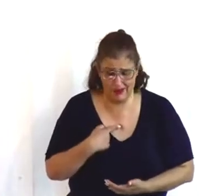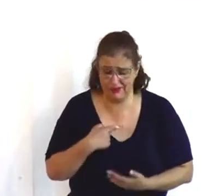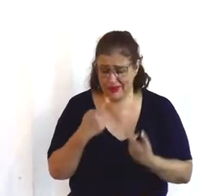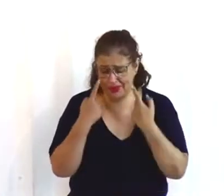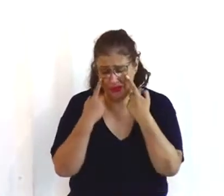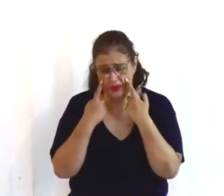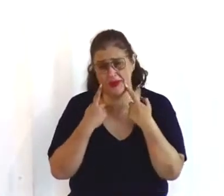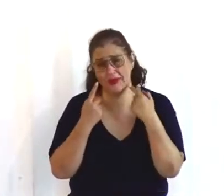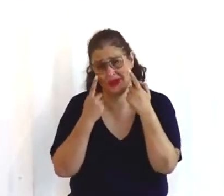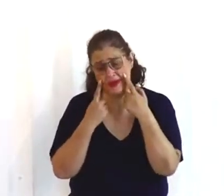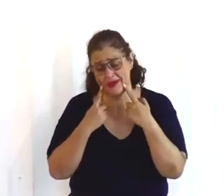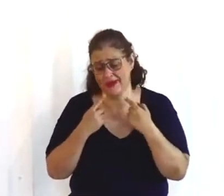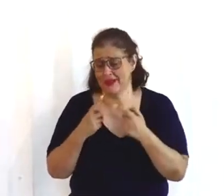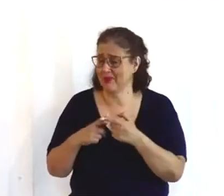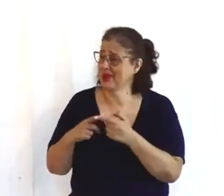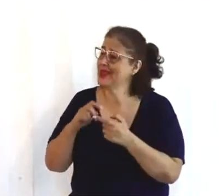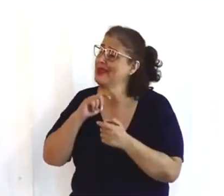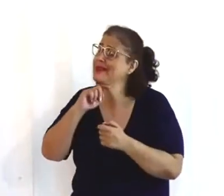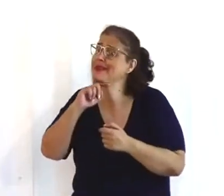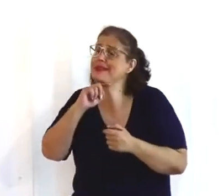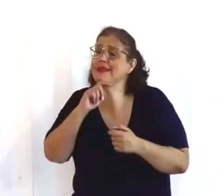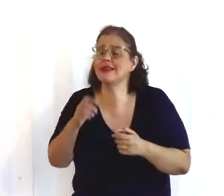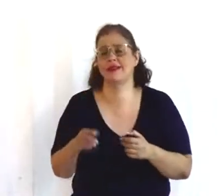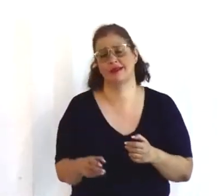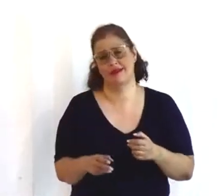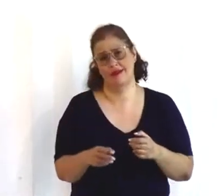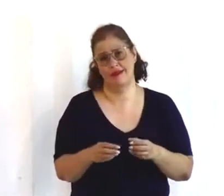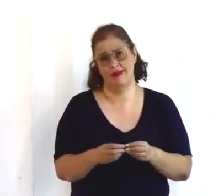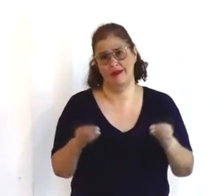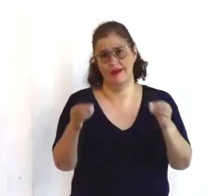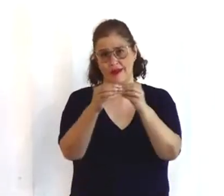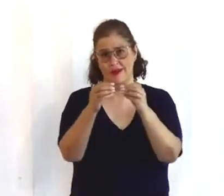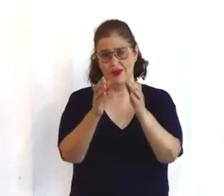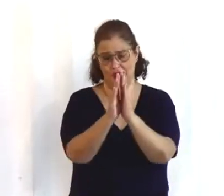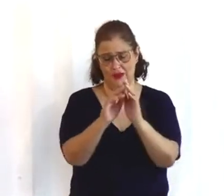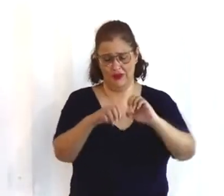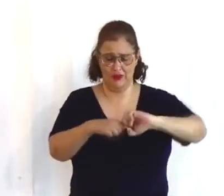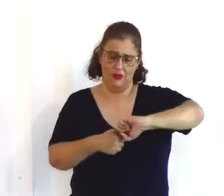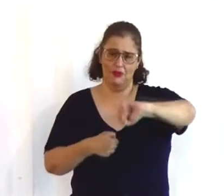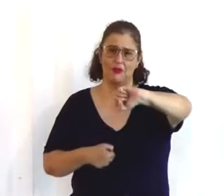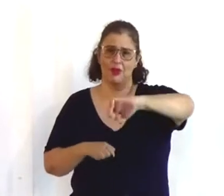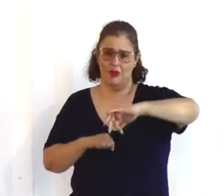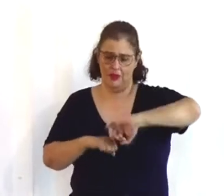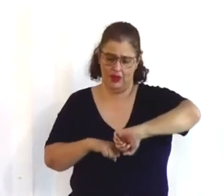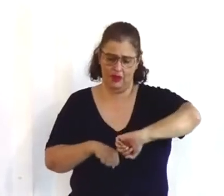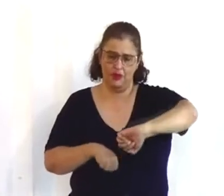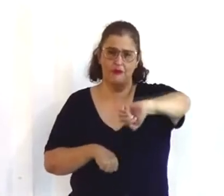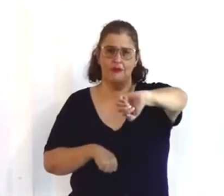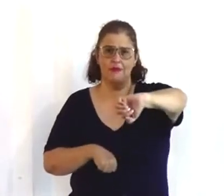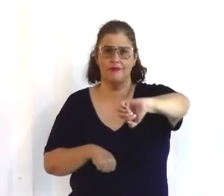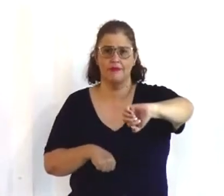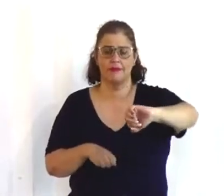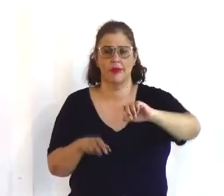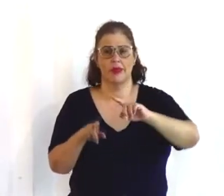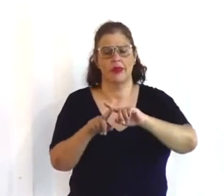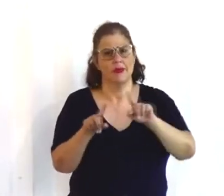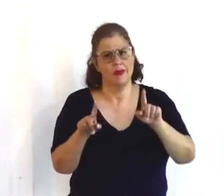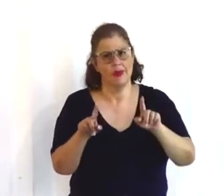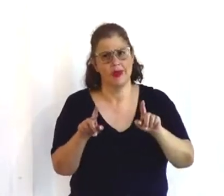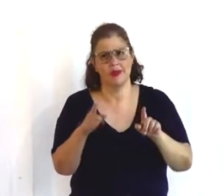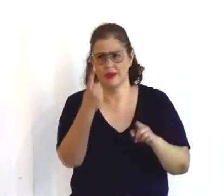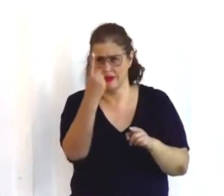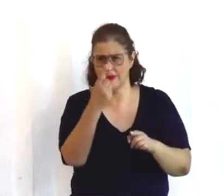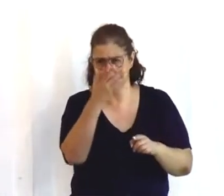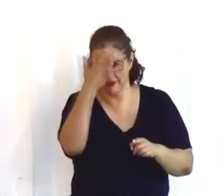digno de abrir o livro, nem mesmo de olhar para ele. Todavia, um dos anciãos me